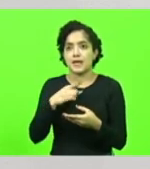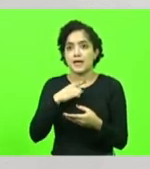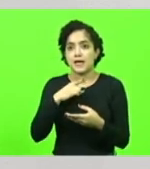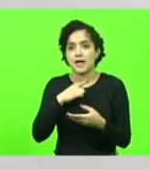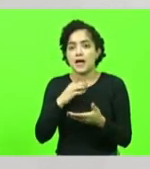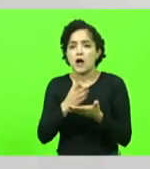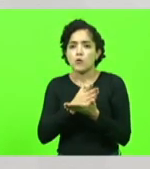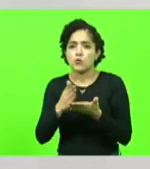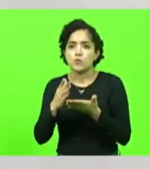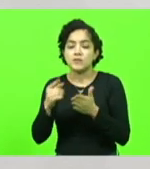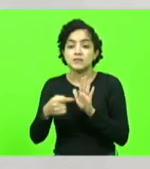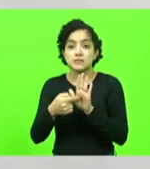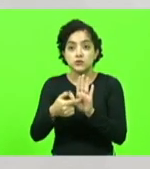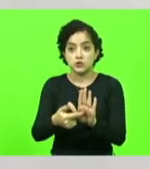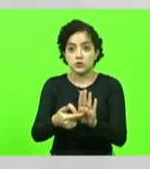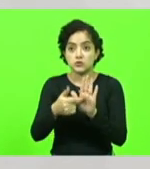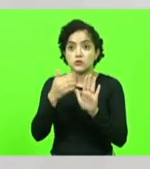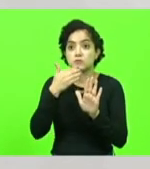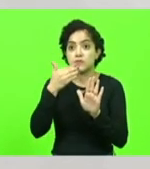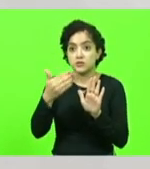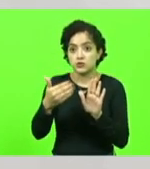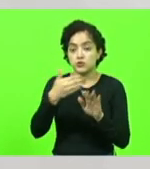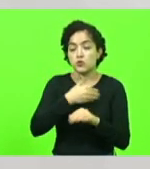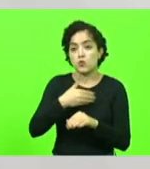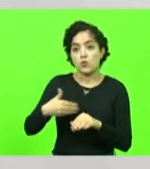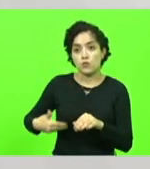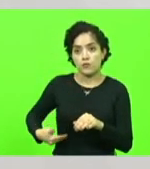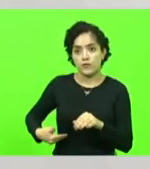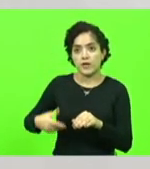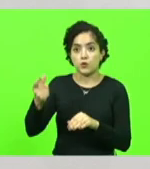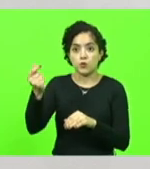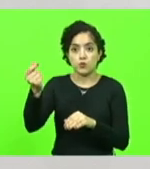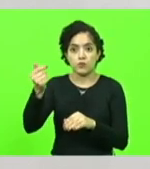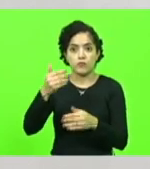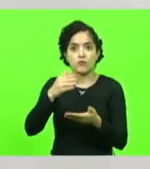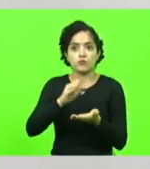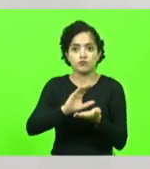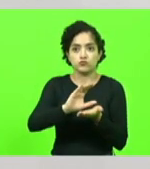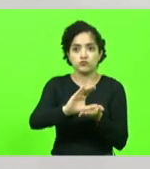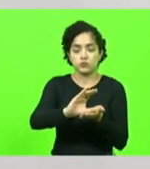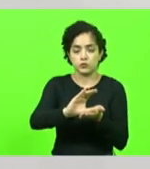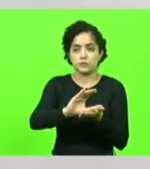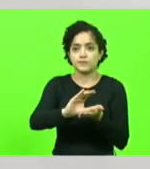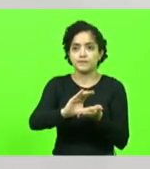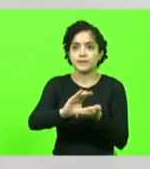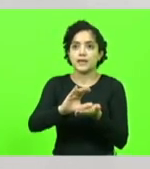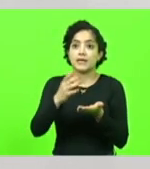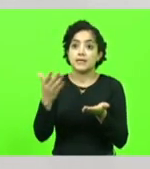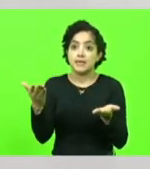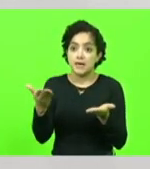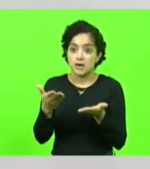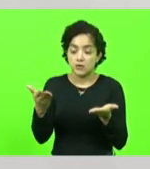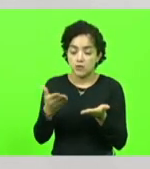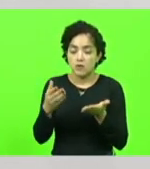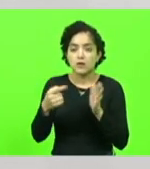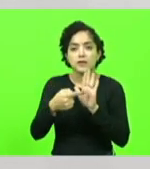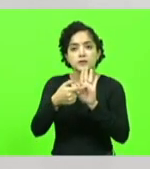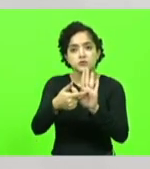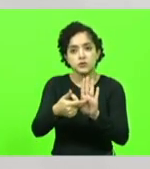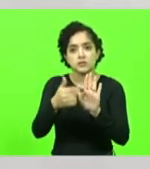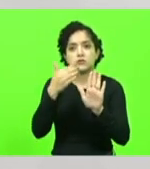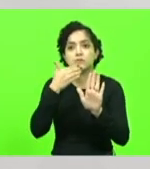algumas indicações, solicitando ao governo um fundo estadual de proteção e bem-estar animal, e agora eu fiz a indicação